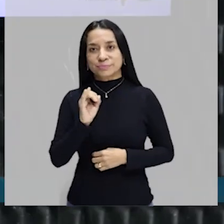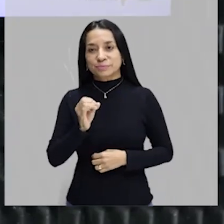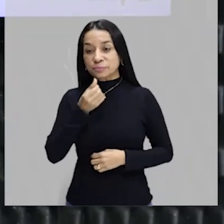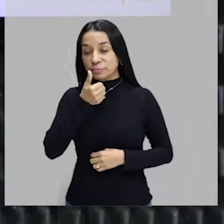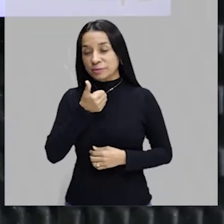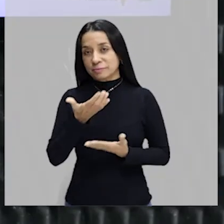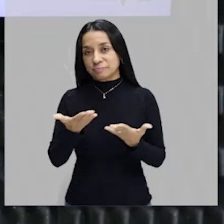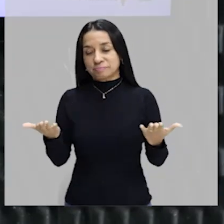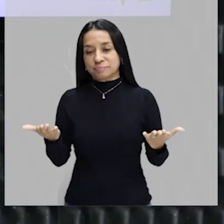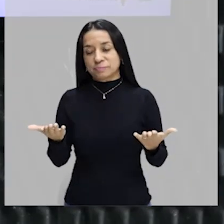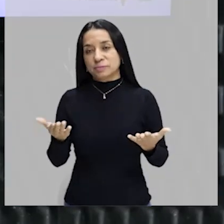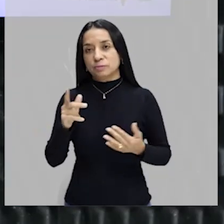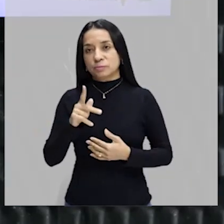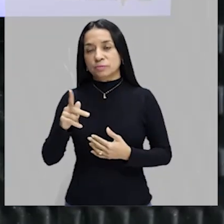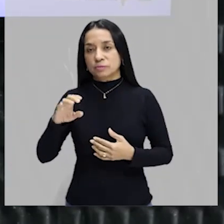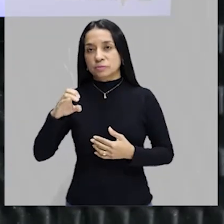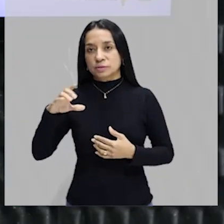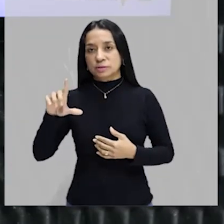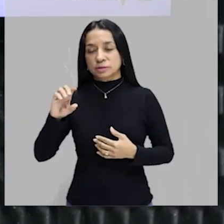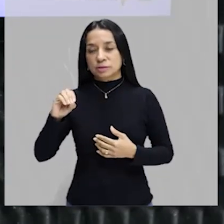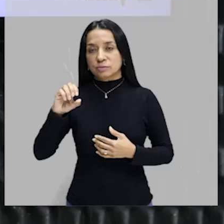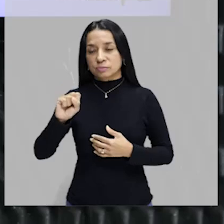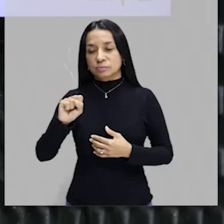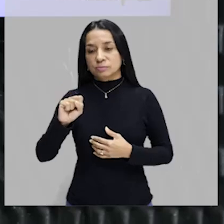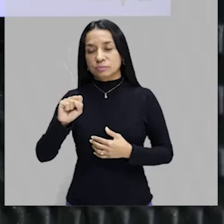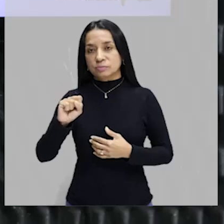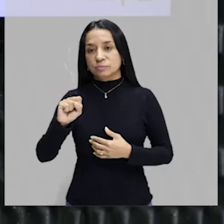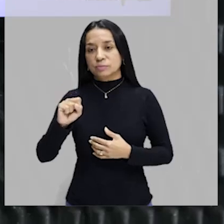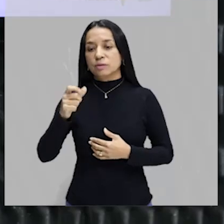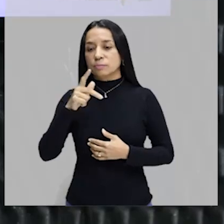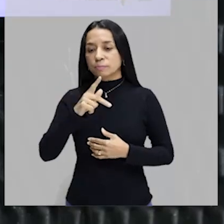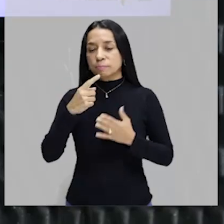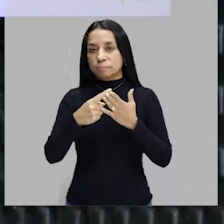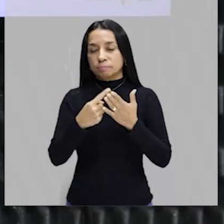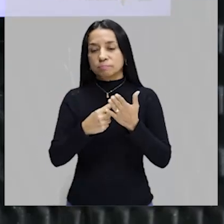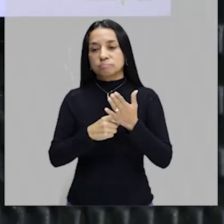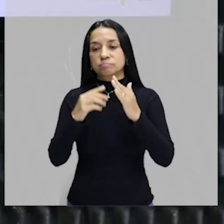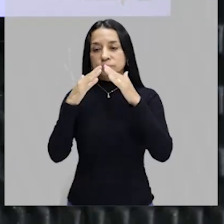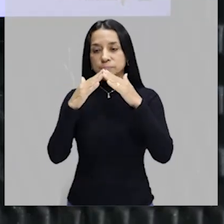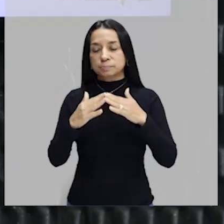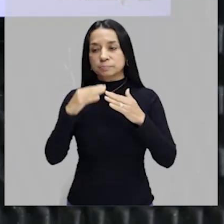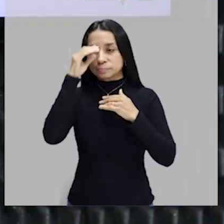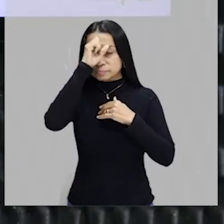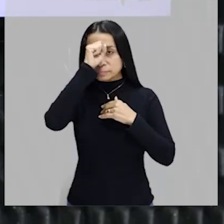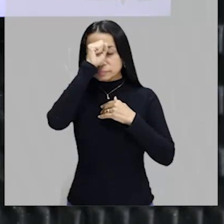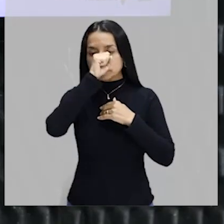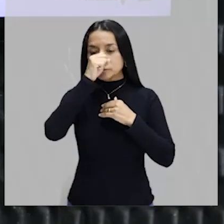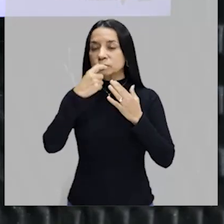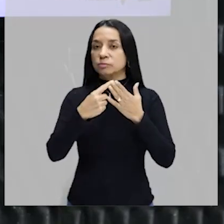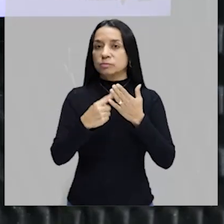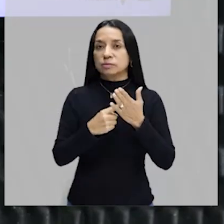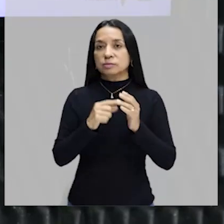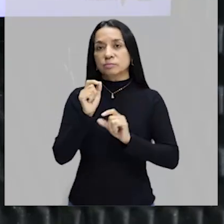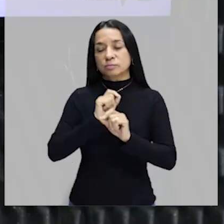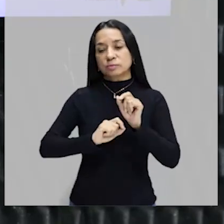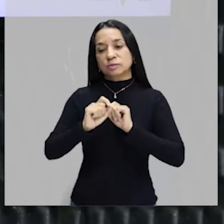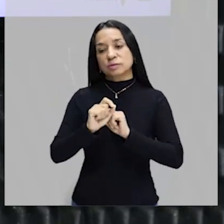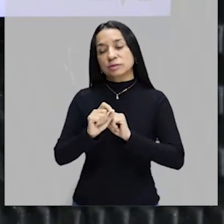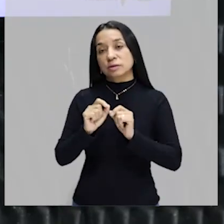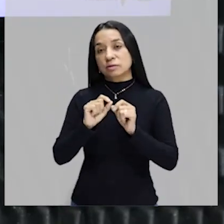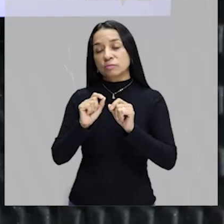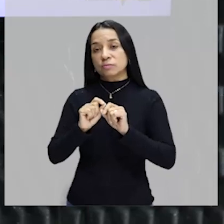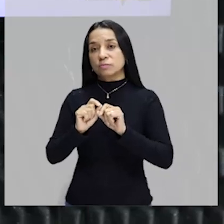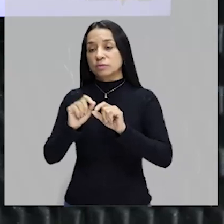pessoal, tudo bem com vocês? Eu sou o professor Celso Ramos e esse programa aqui é o Fica em Casa Aprendendo, um programa que é produzido